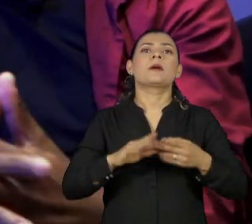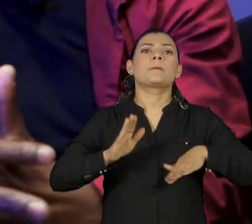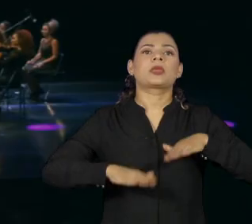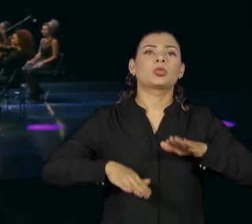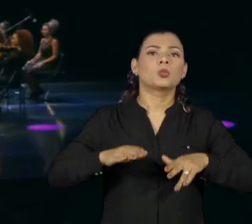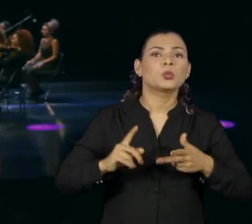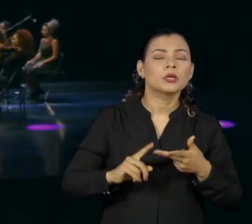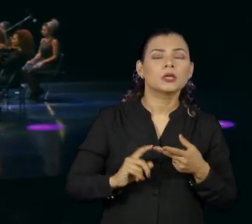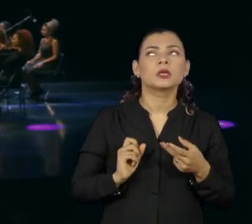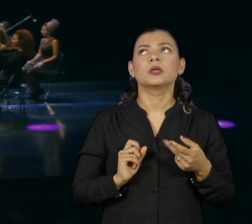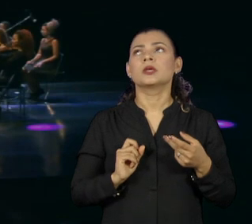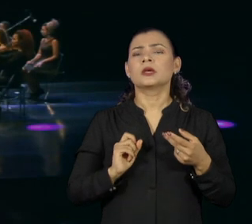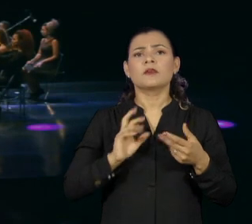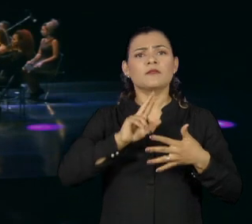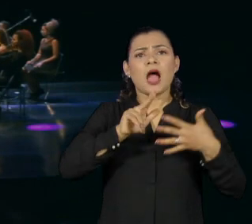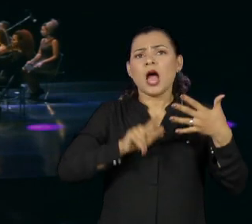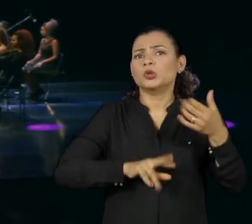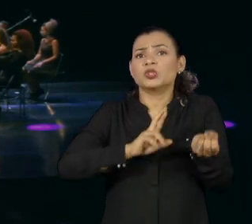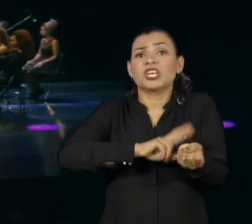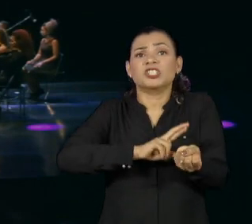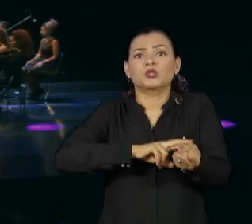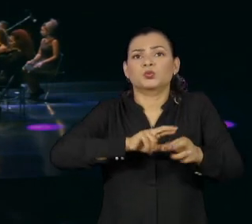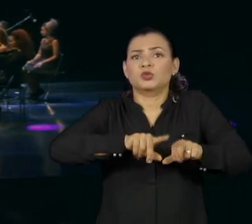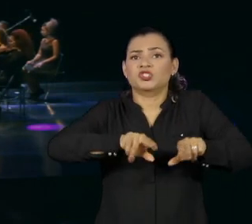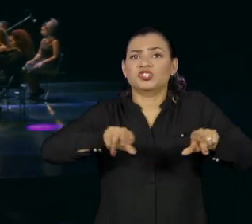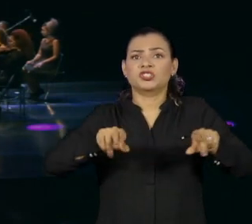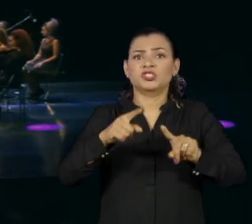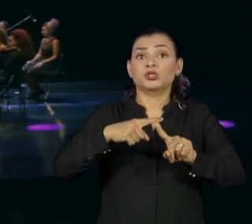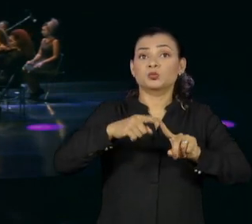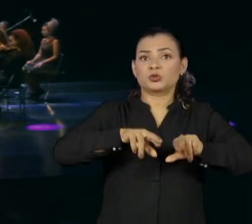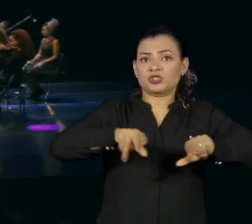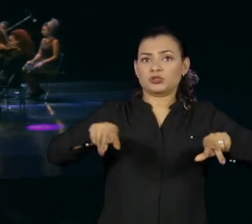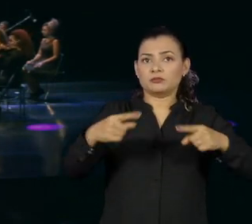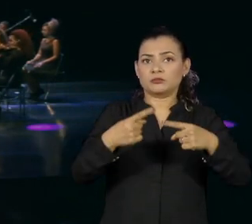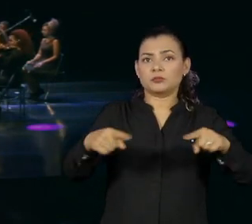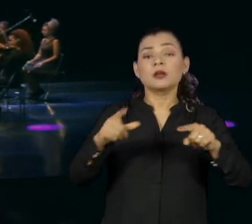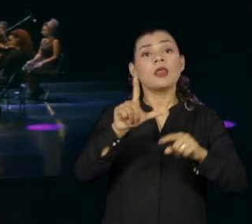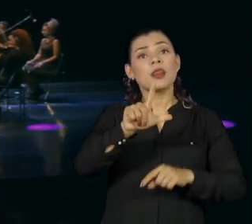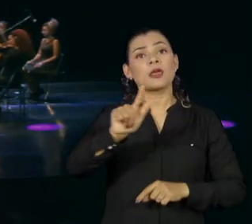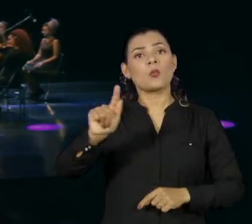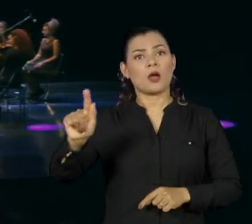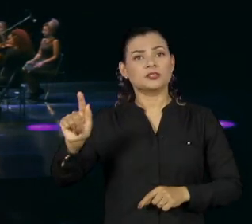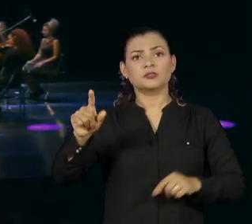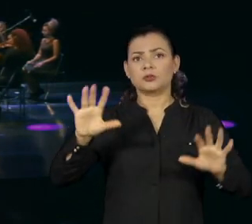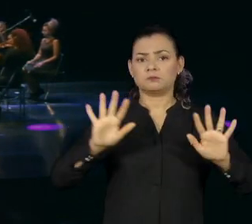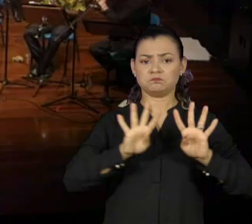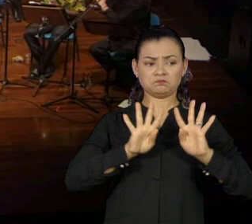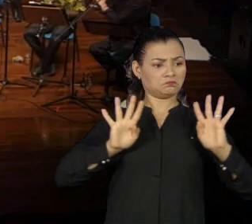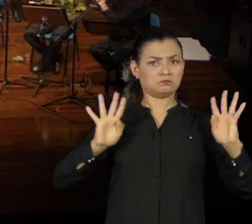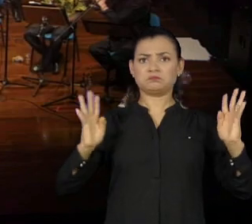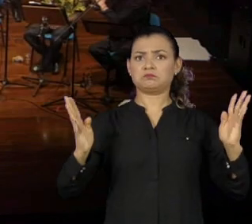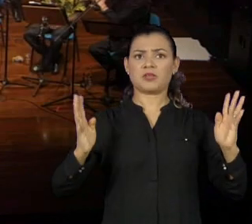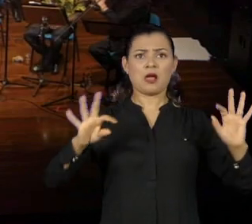batuque e transformar esses ritmos numa linguagem orquestral.